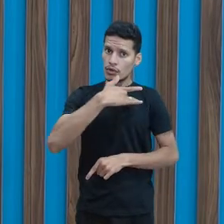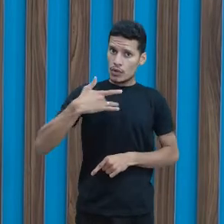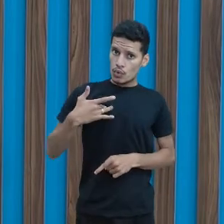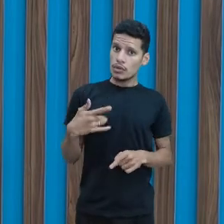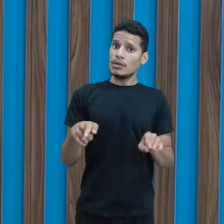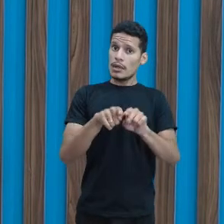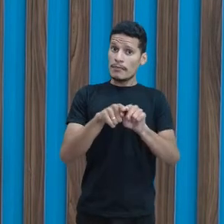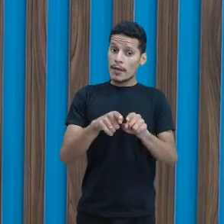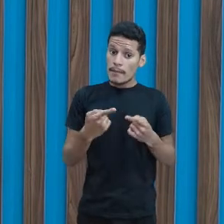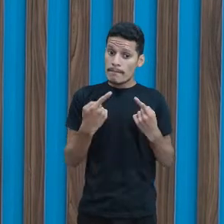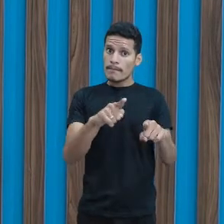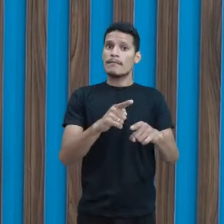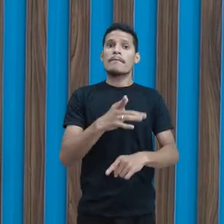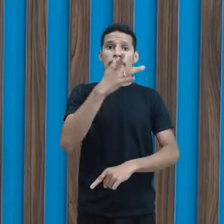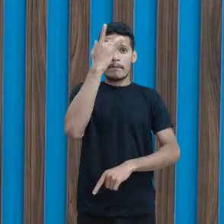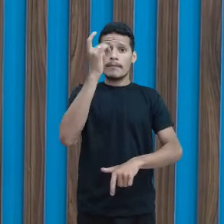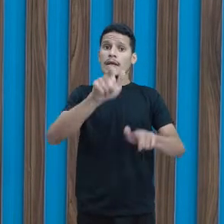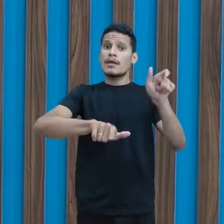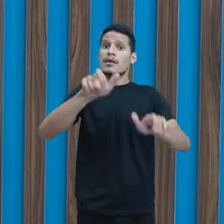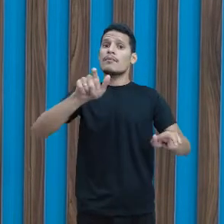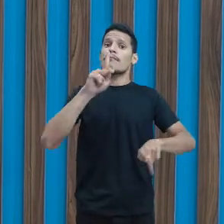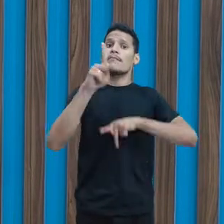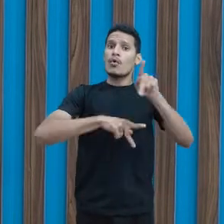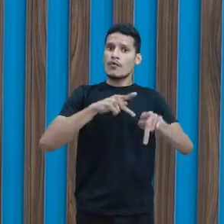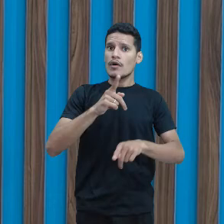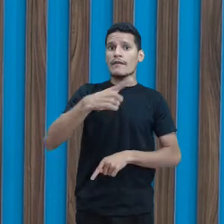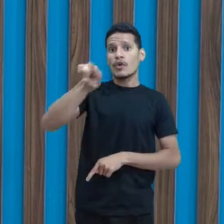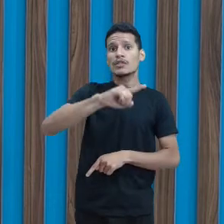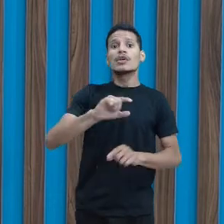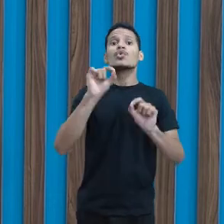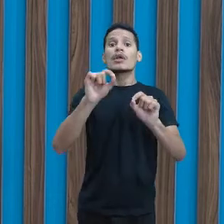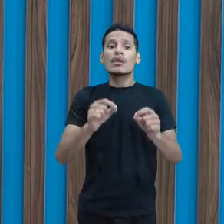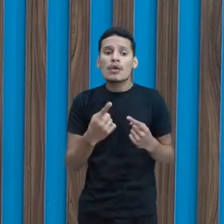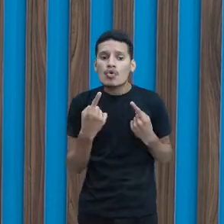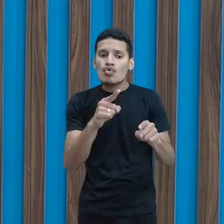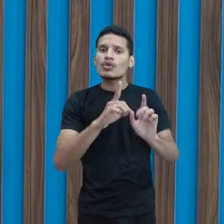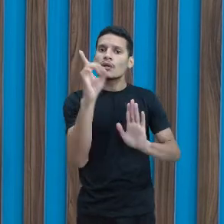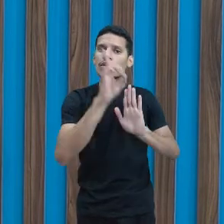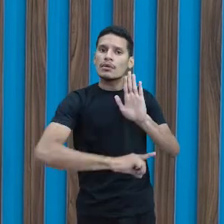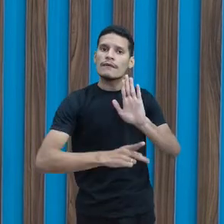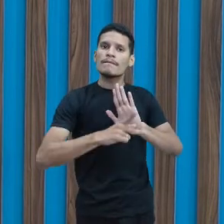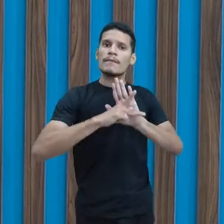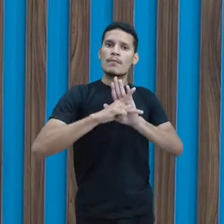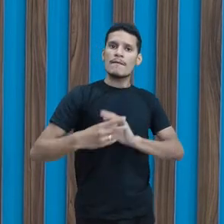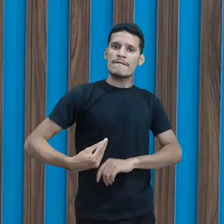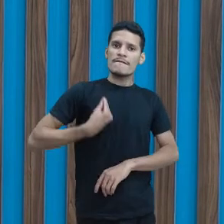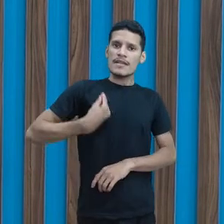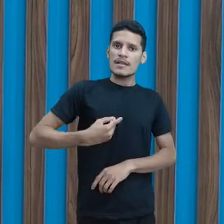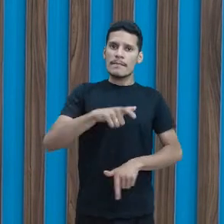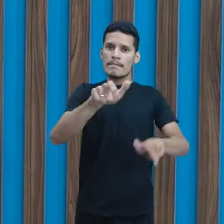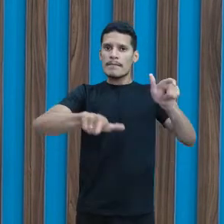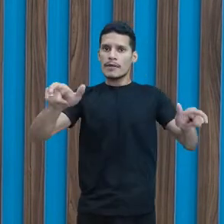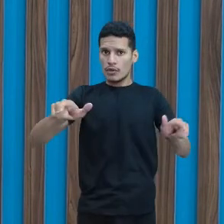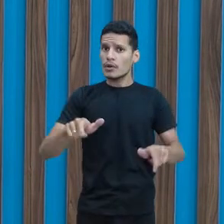né, pessoa, né, você atenta contra o direito à vida da outra pessoa. Então tem que ter muito cuidado, gente,